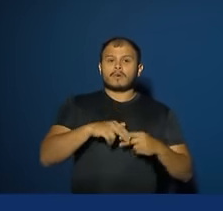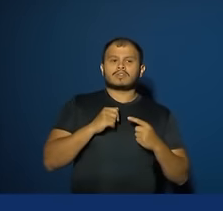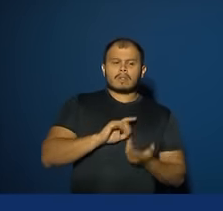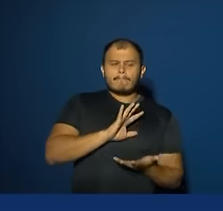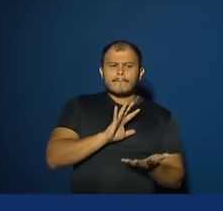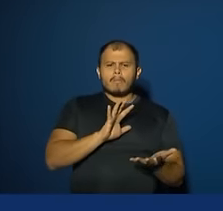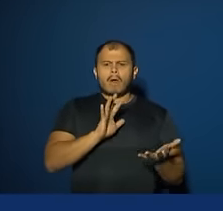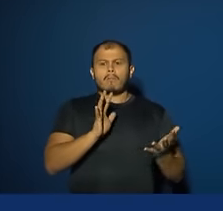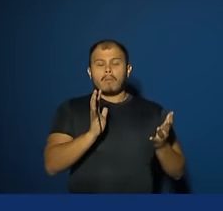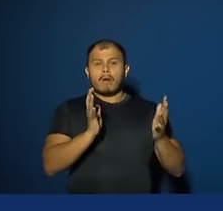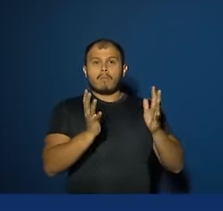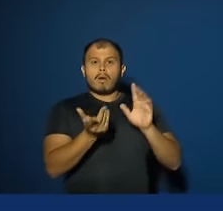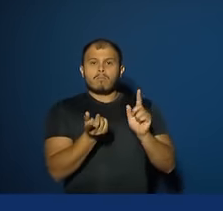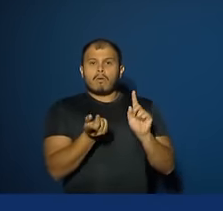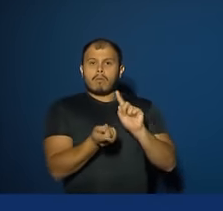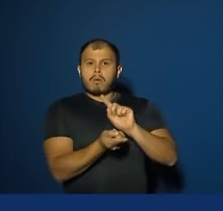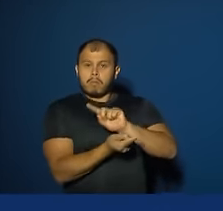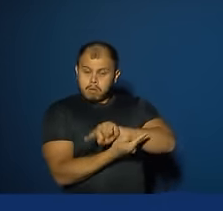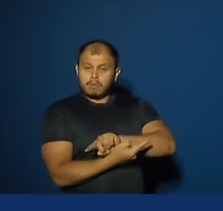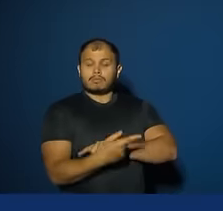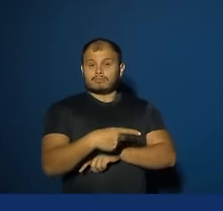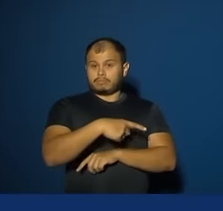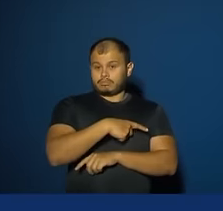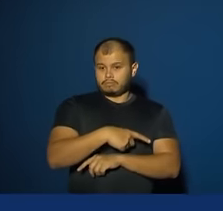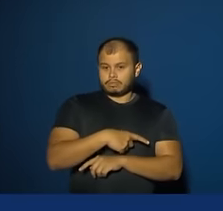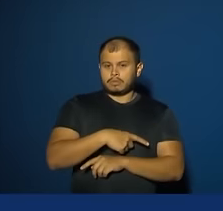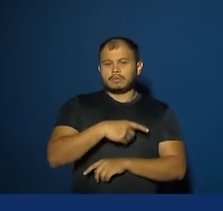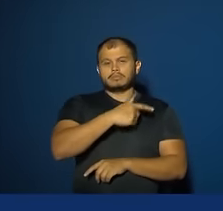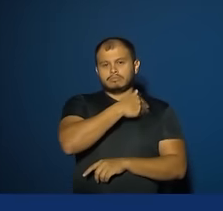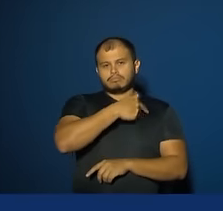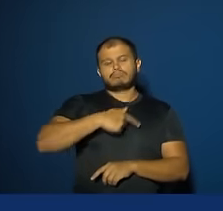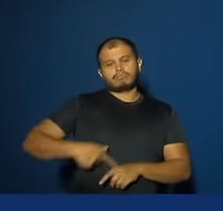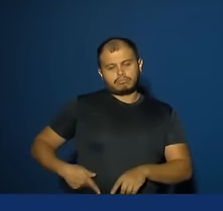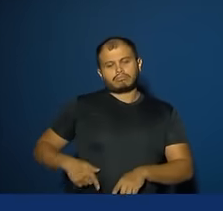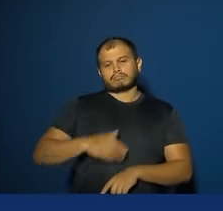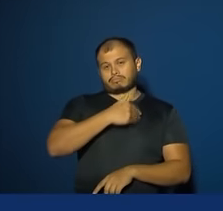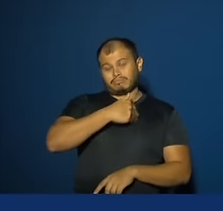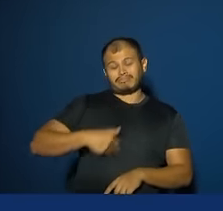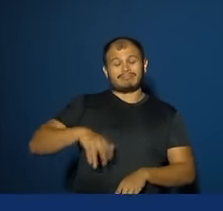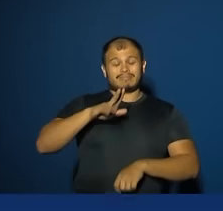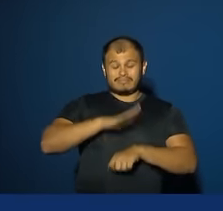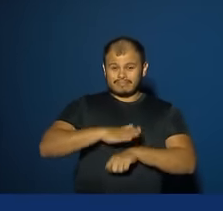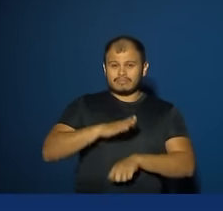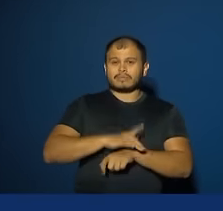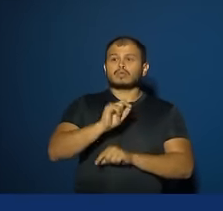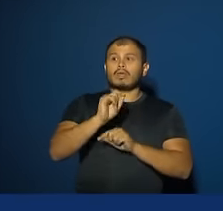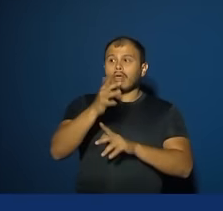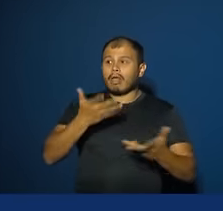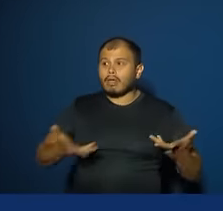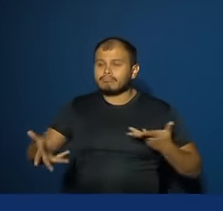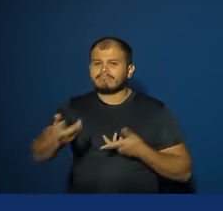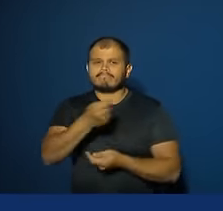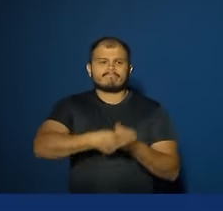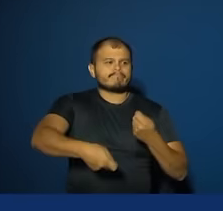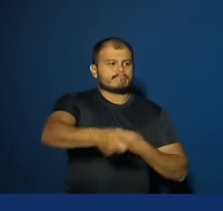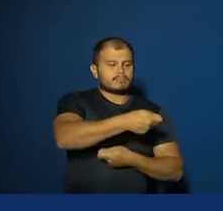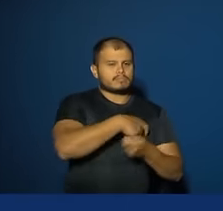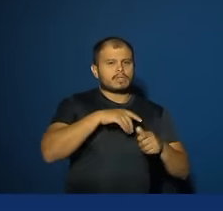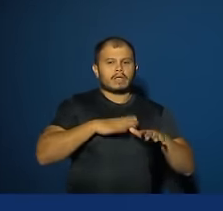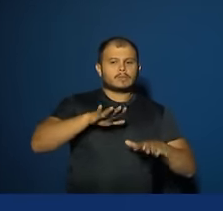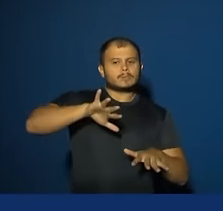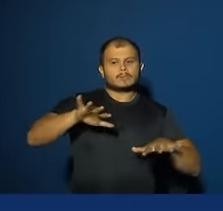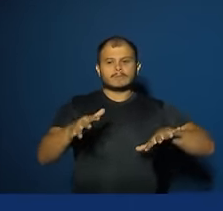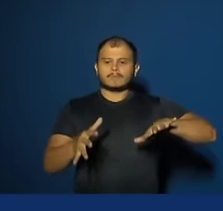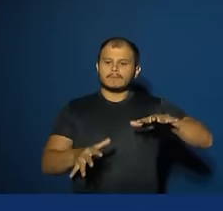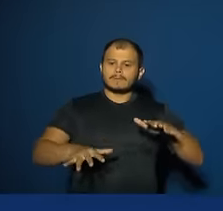de início de governo que que obviamente mexe um pouco com o mercado nem todos têm vamos dizer a